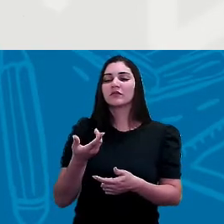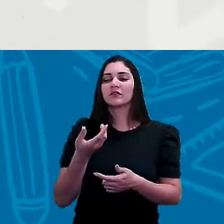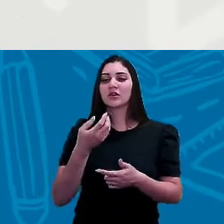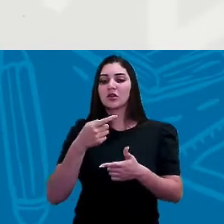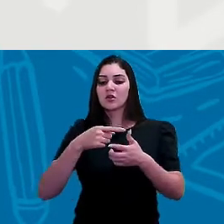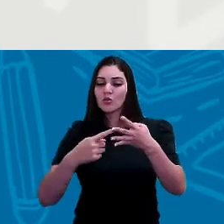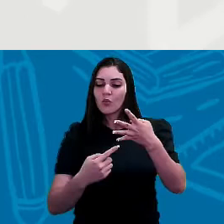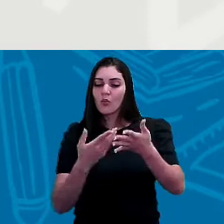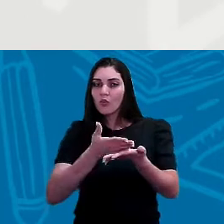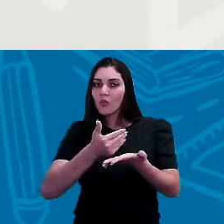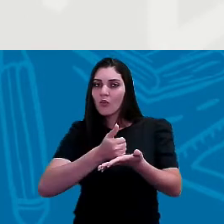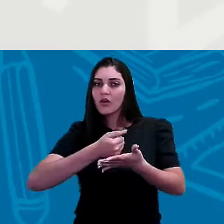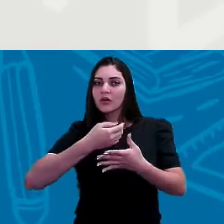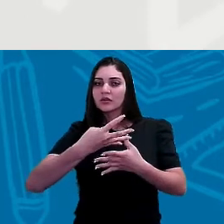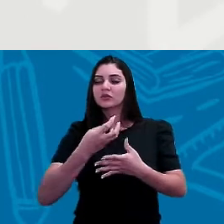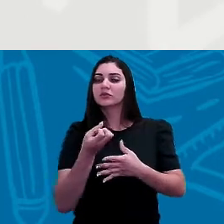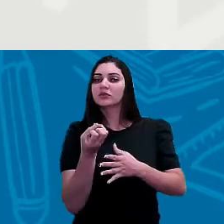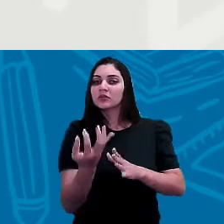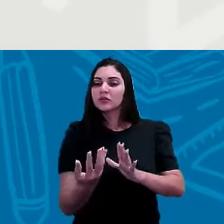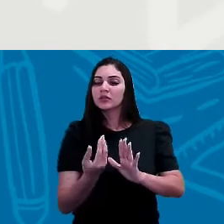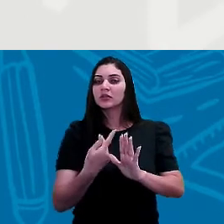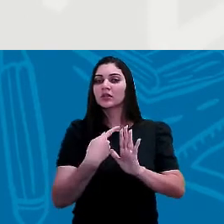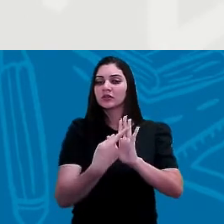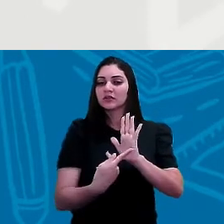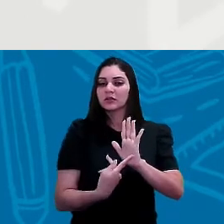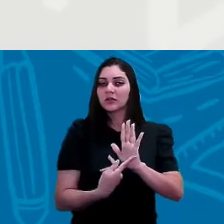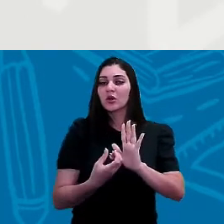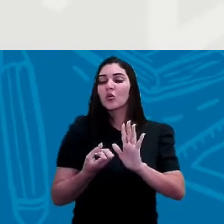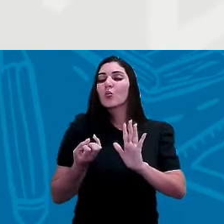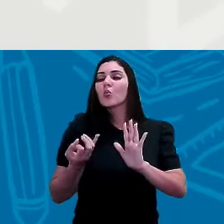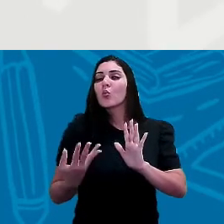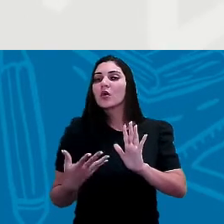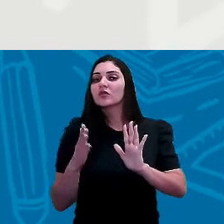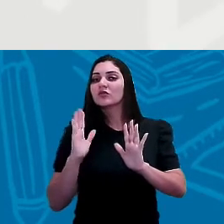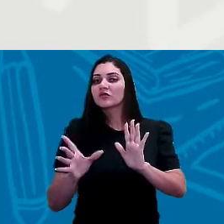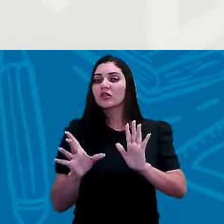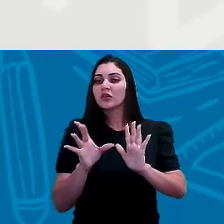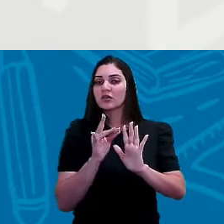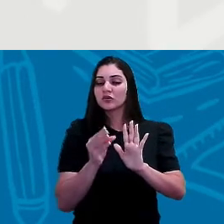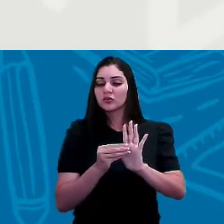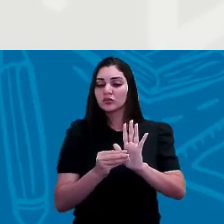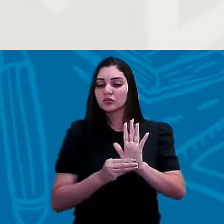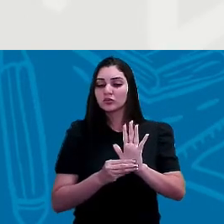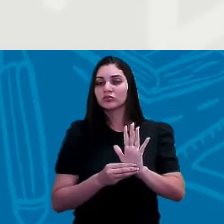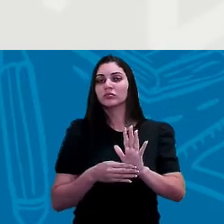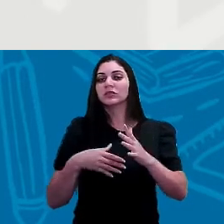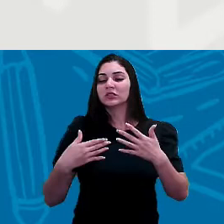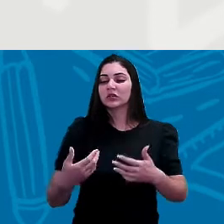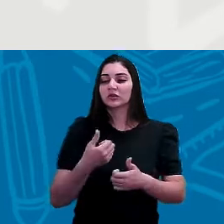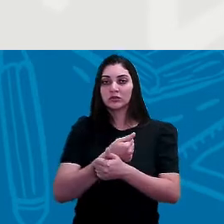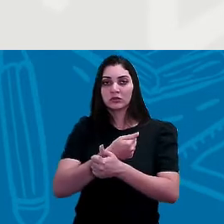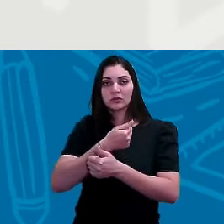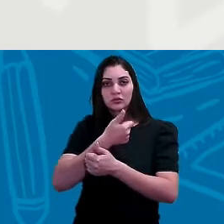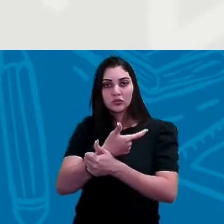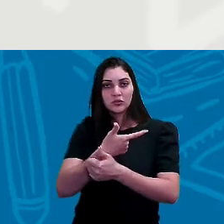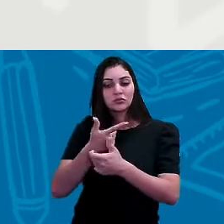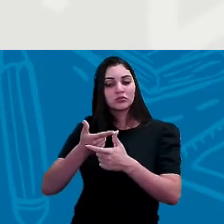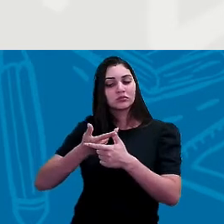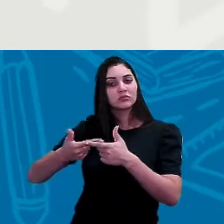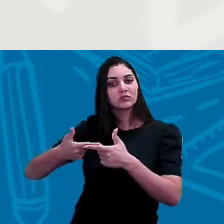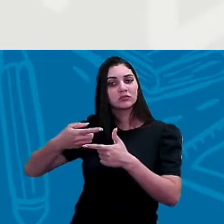quantidade de figurinhas. Quantas figurinhas ele já colocou? Então, vai ser 12 dividido por